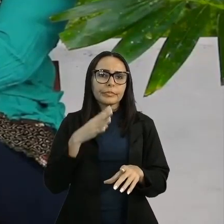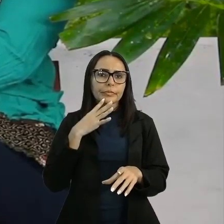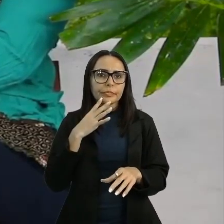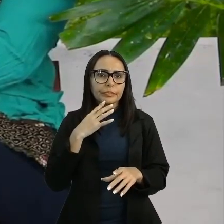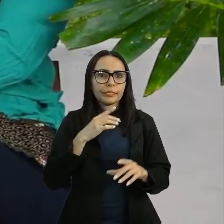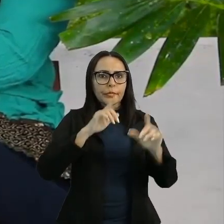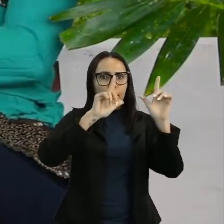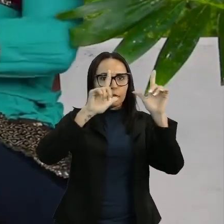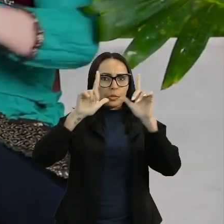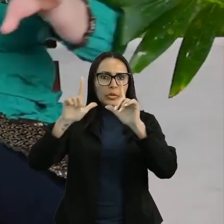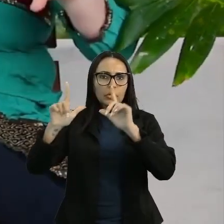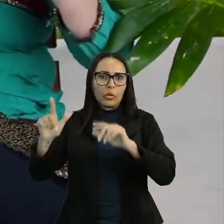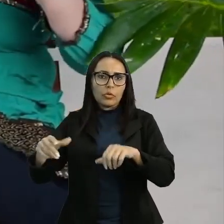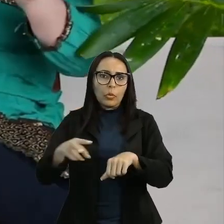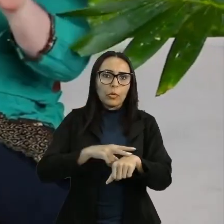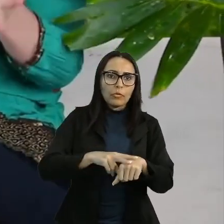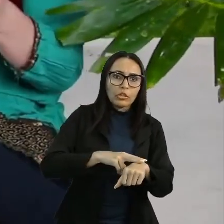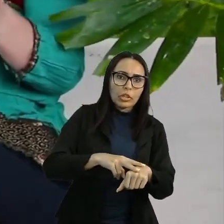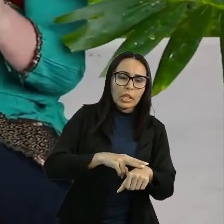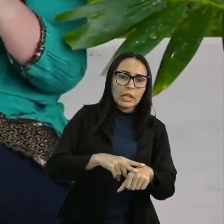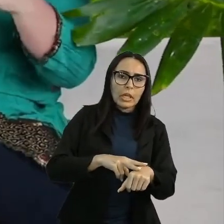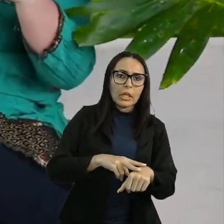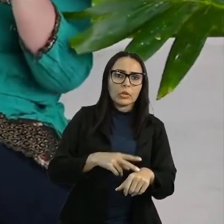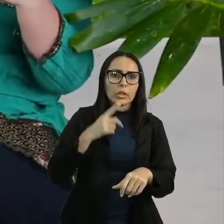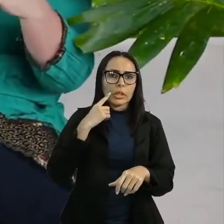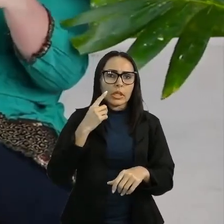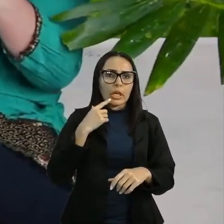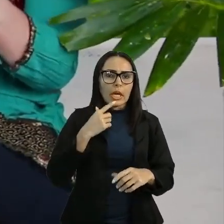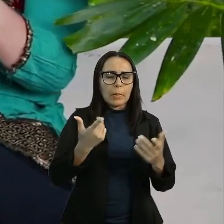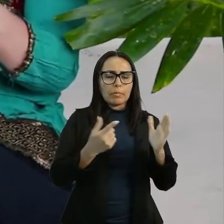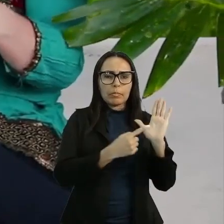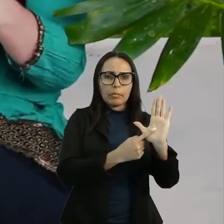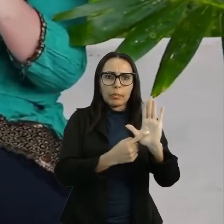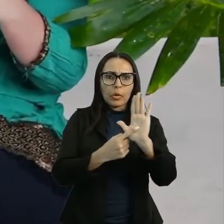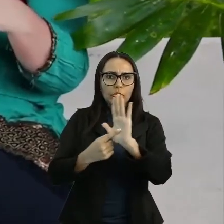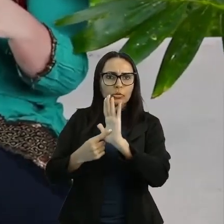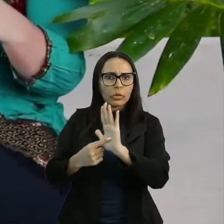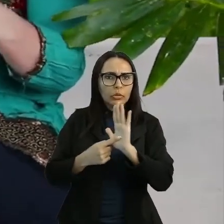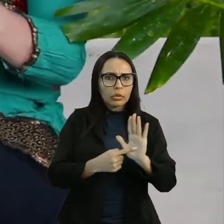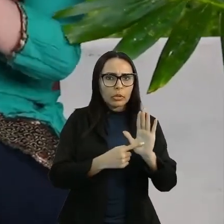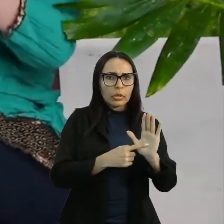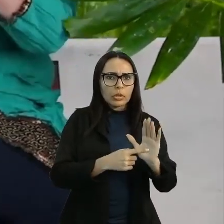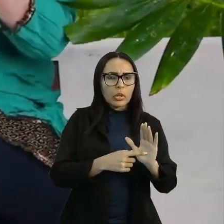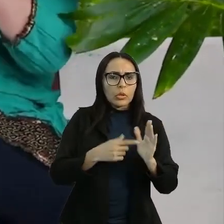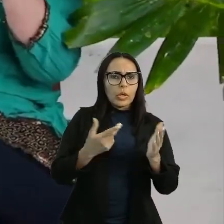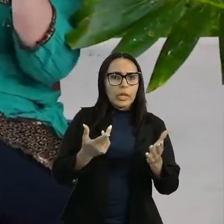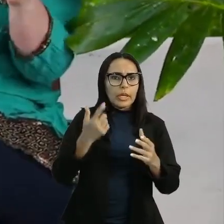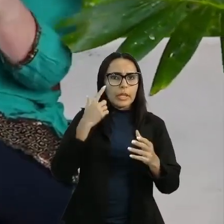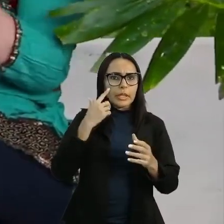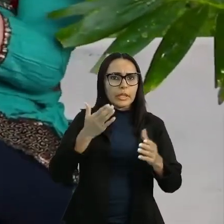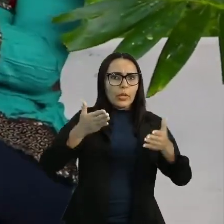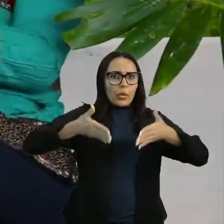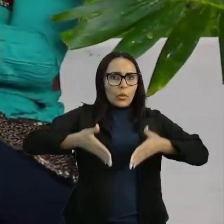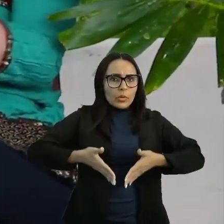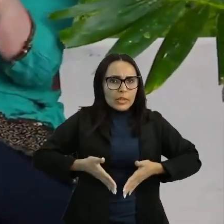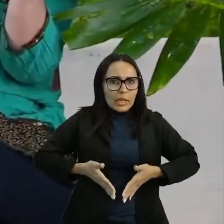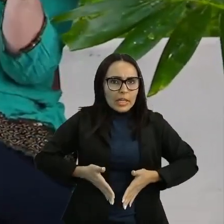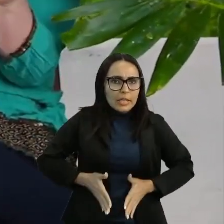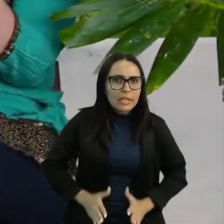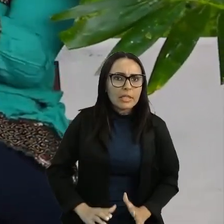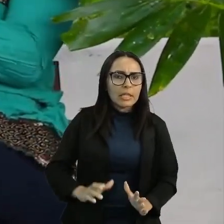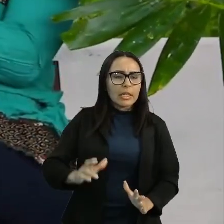vêm buscando conhecer profundamente, se questionando sobre algumas coisas. Outras você consegue identificar, como eu falei,